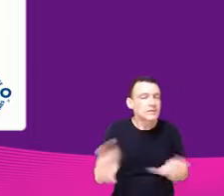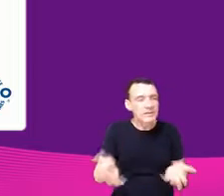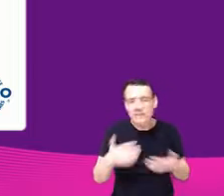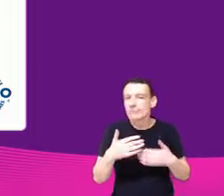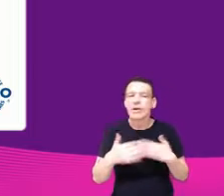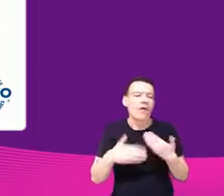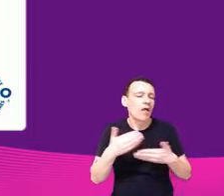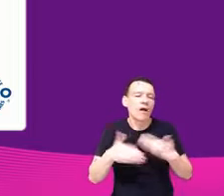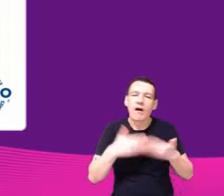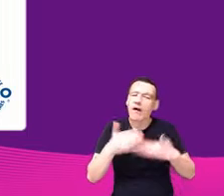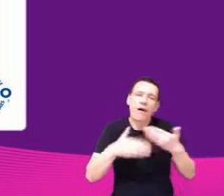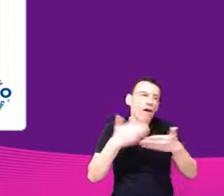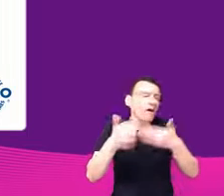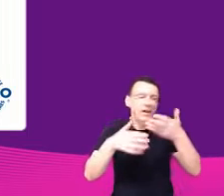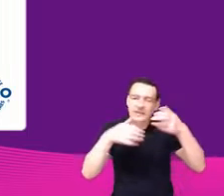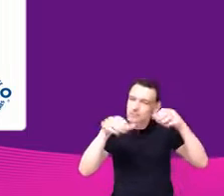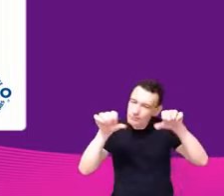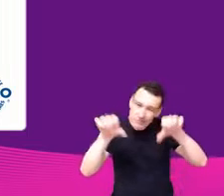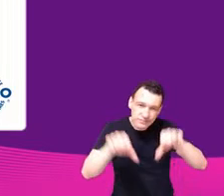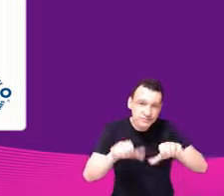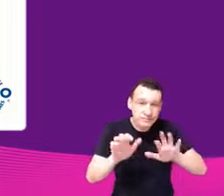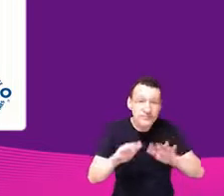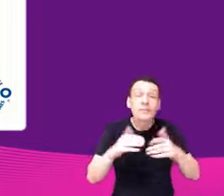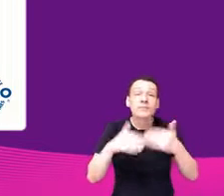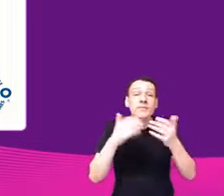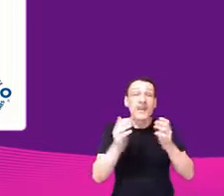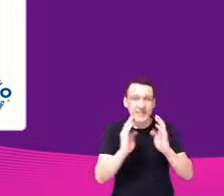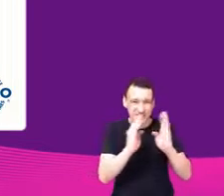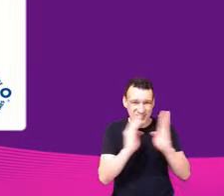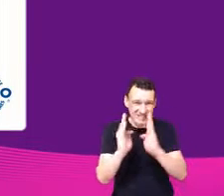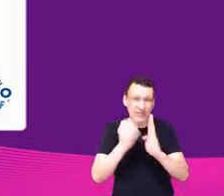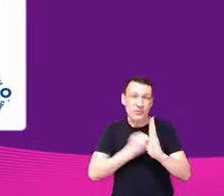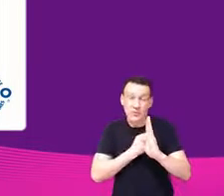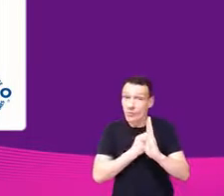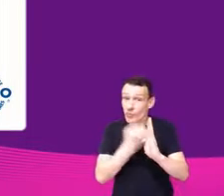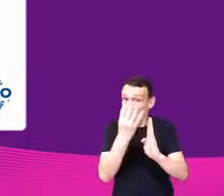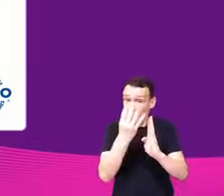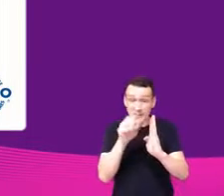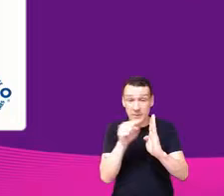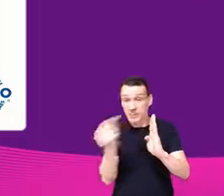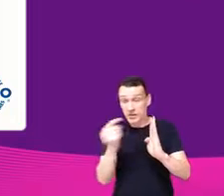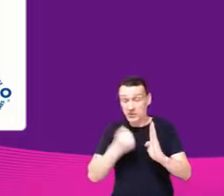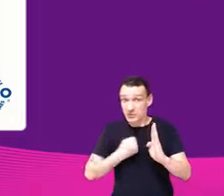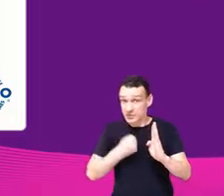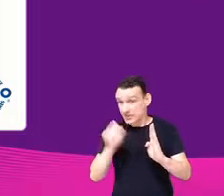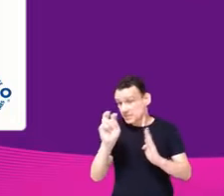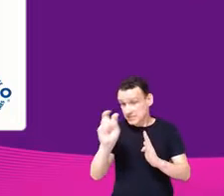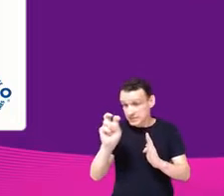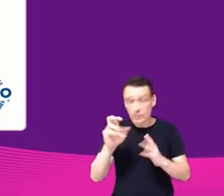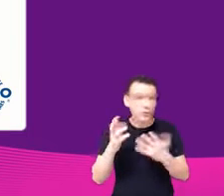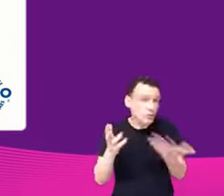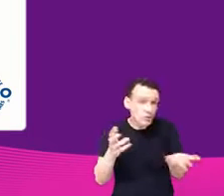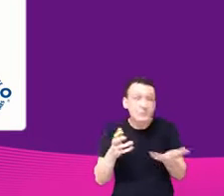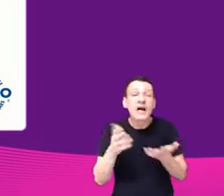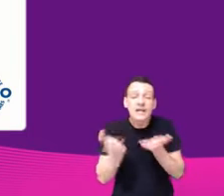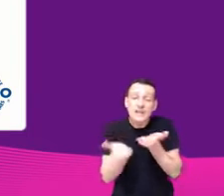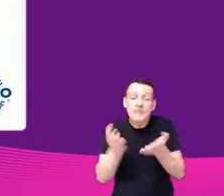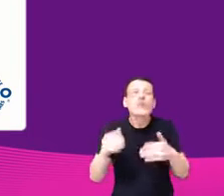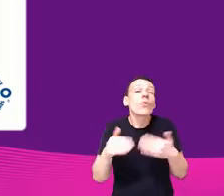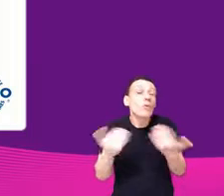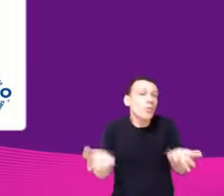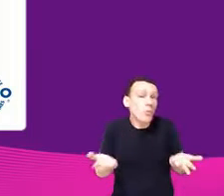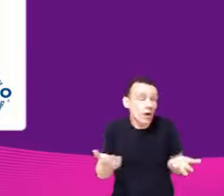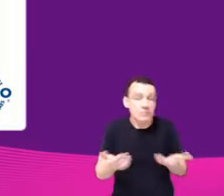na transição do estágio 4 para o estágio 5, que o tratamento dessa doença passa a ser de um